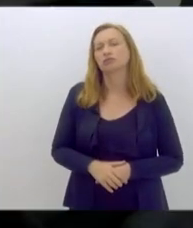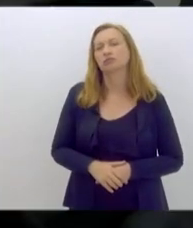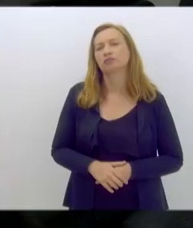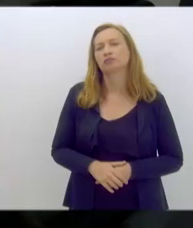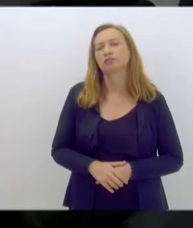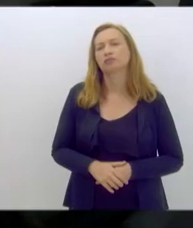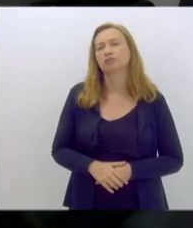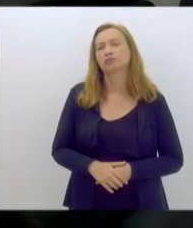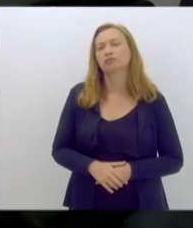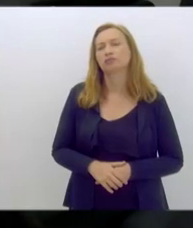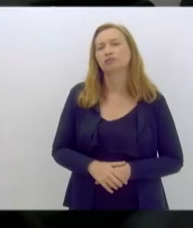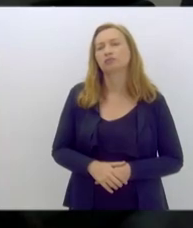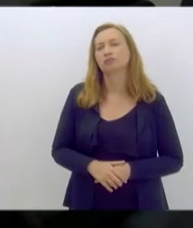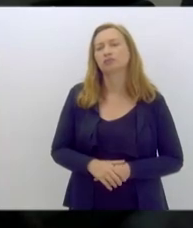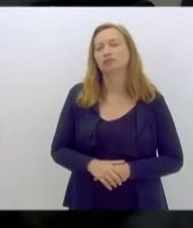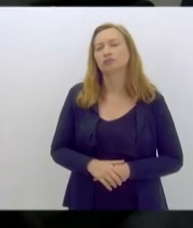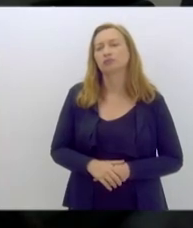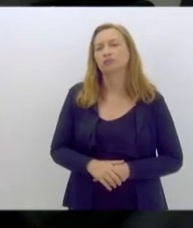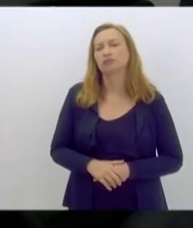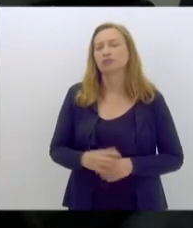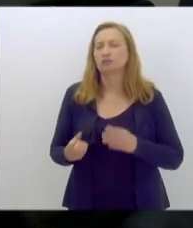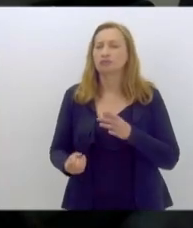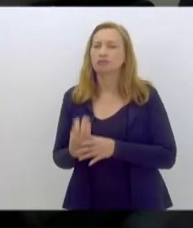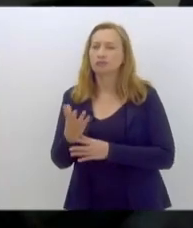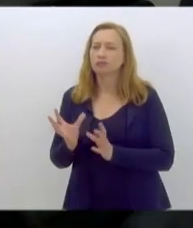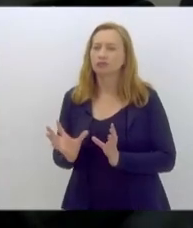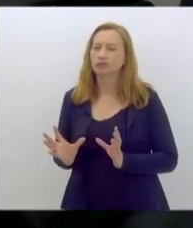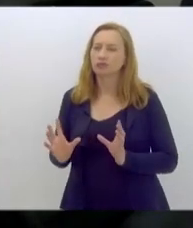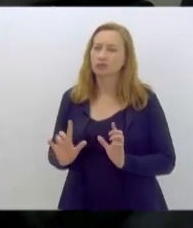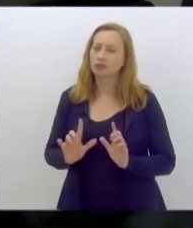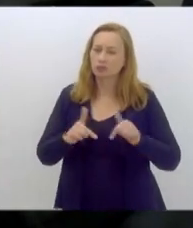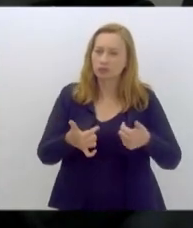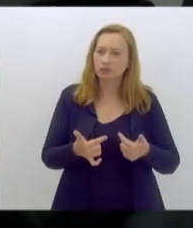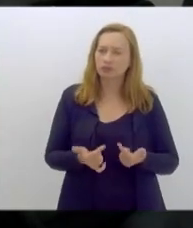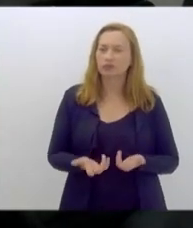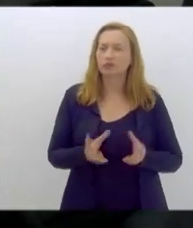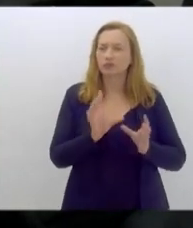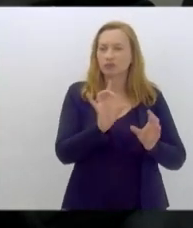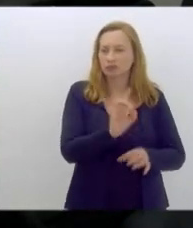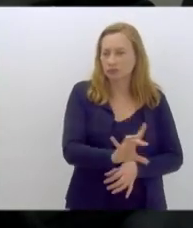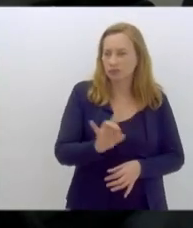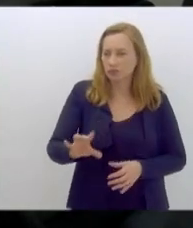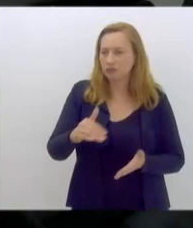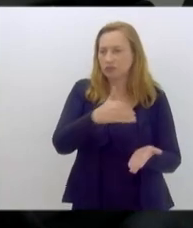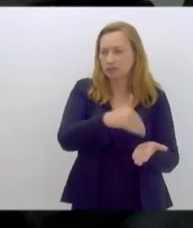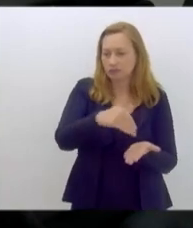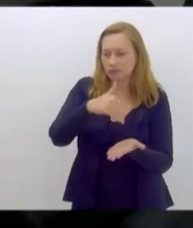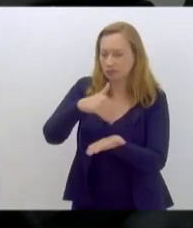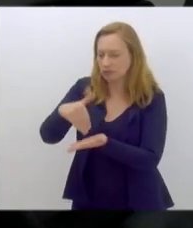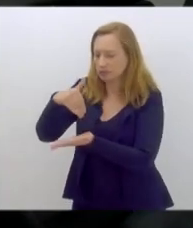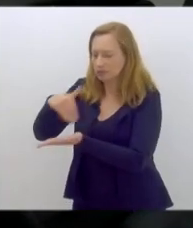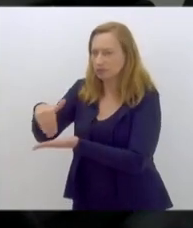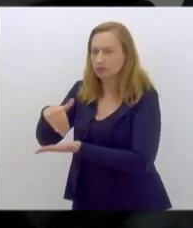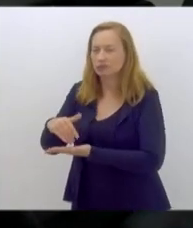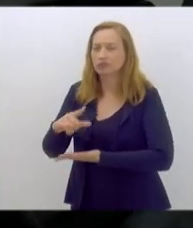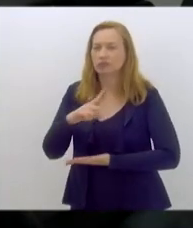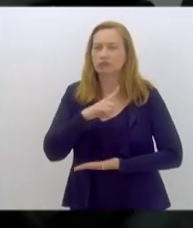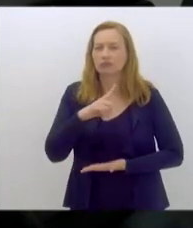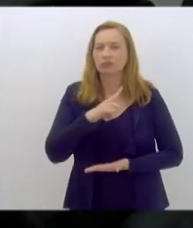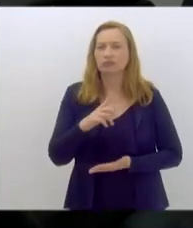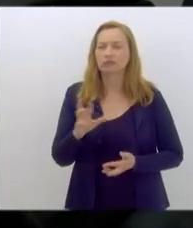o fruto das ações finalísticas né que cada secretaria tem com